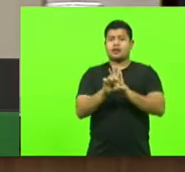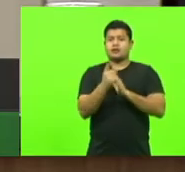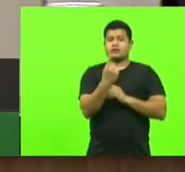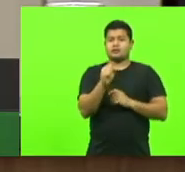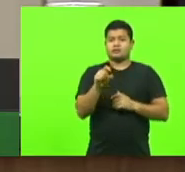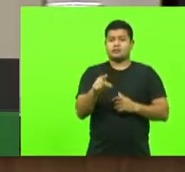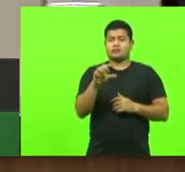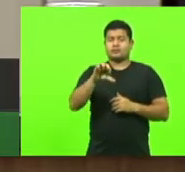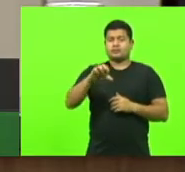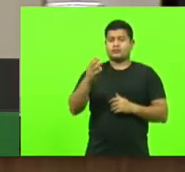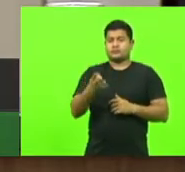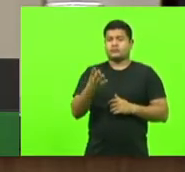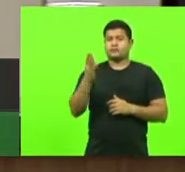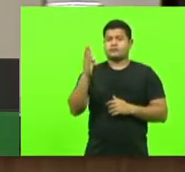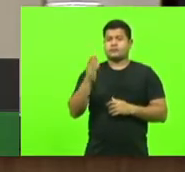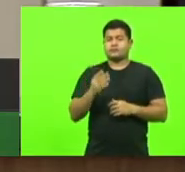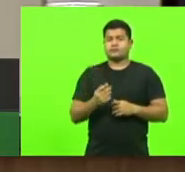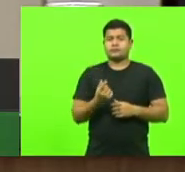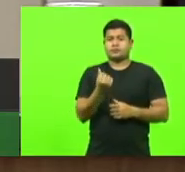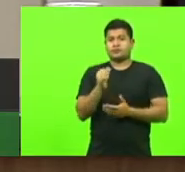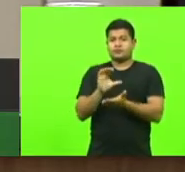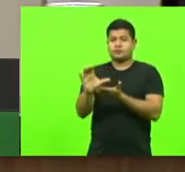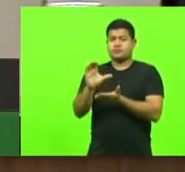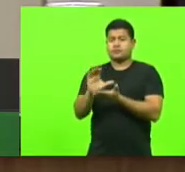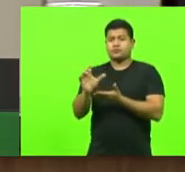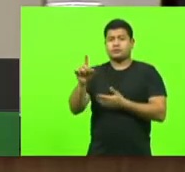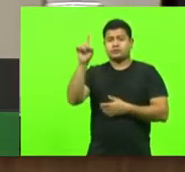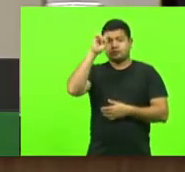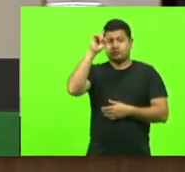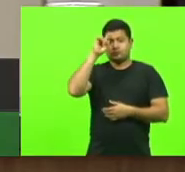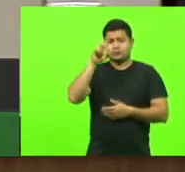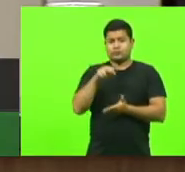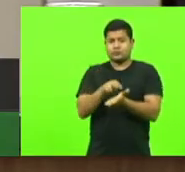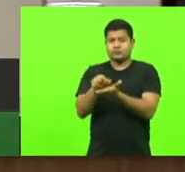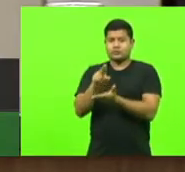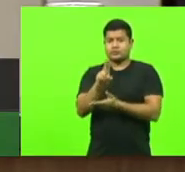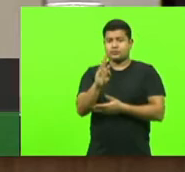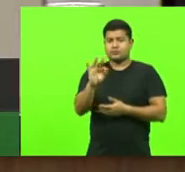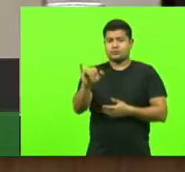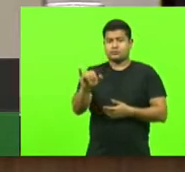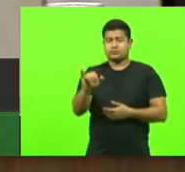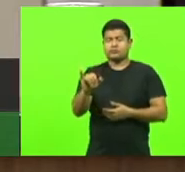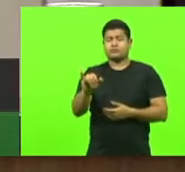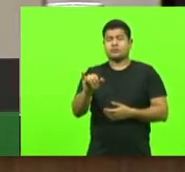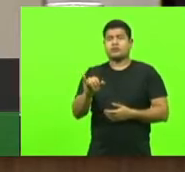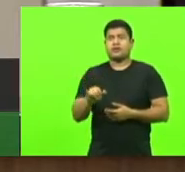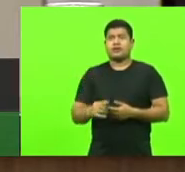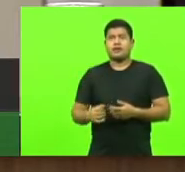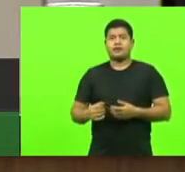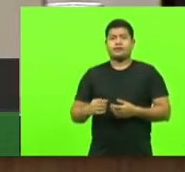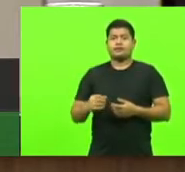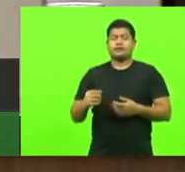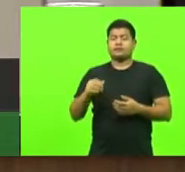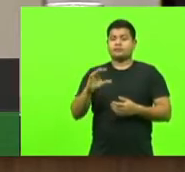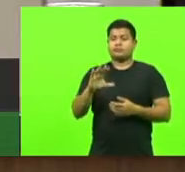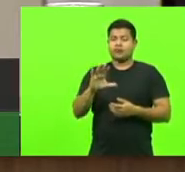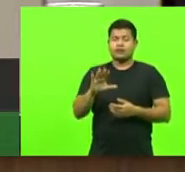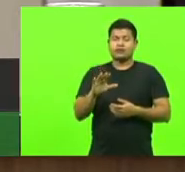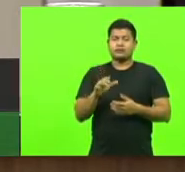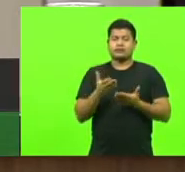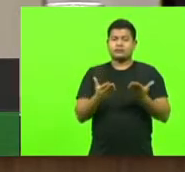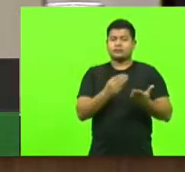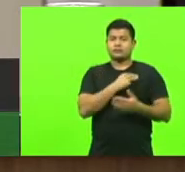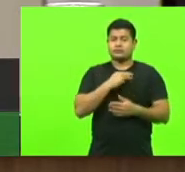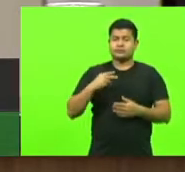que dispõe sobre o ressarcimento a hospitais das diárias de leitos de UTI de terapia intensiva, não habilitados pelo Ministério da Saúde, disponibilizados